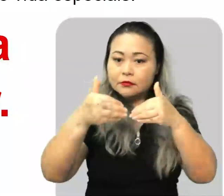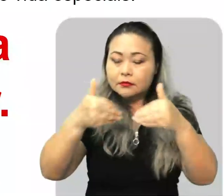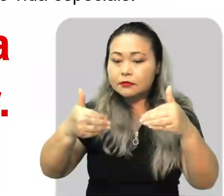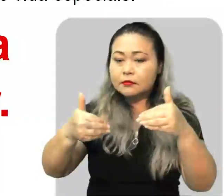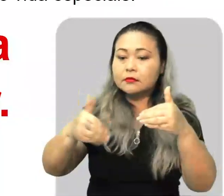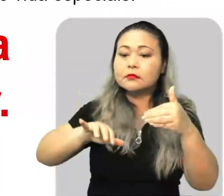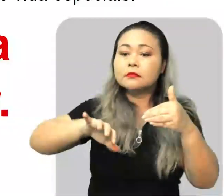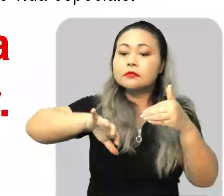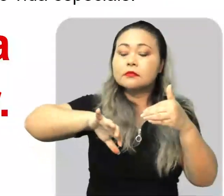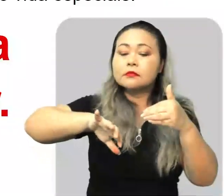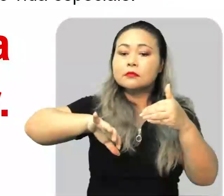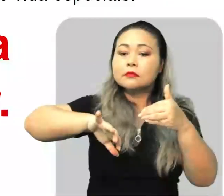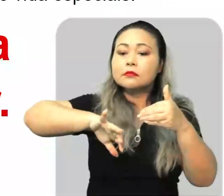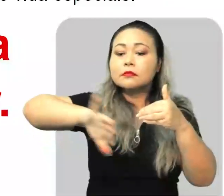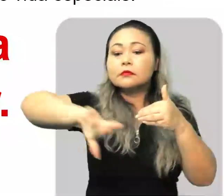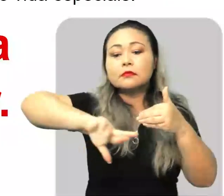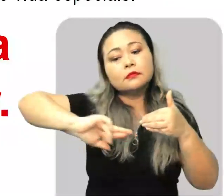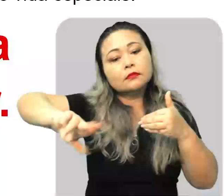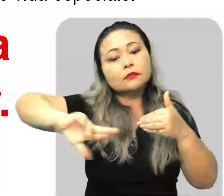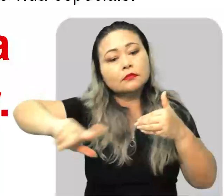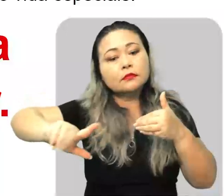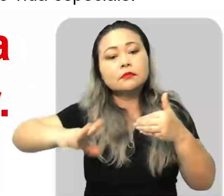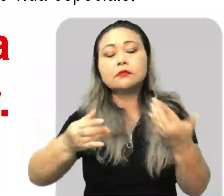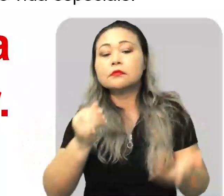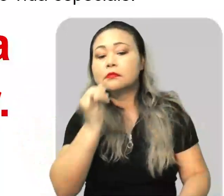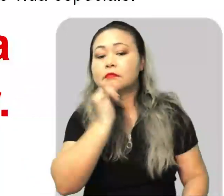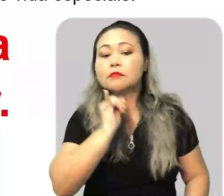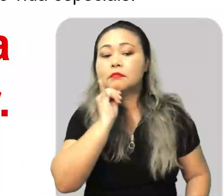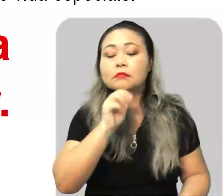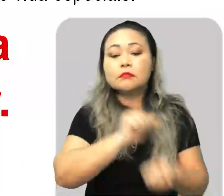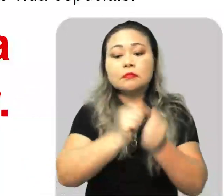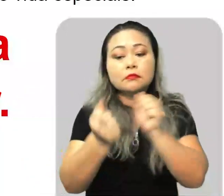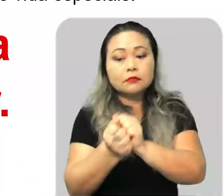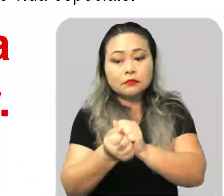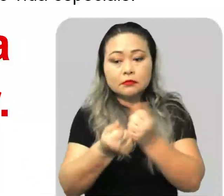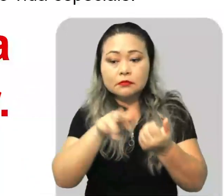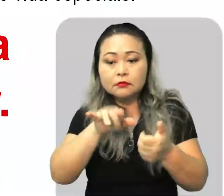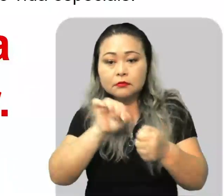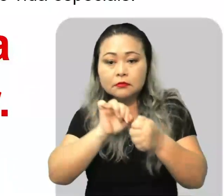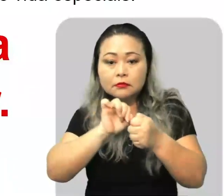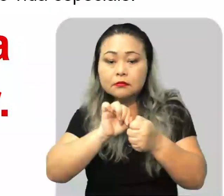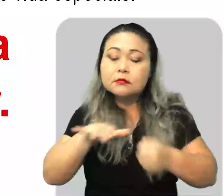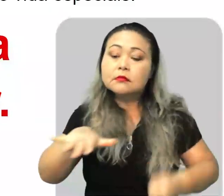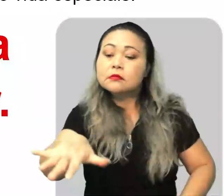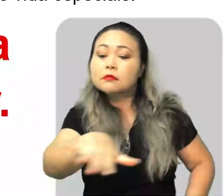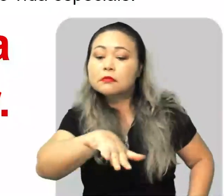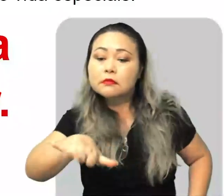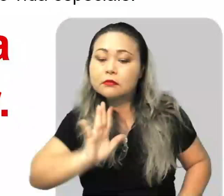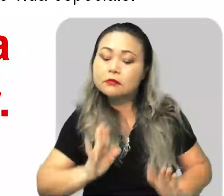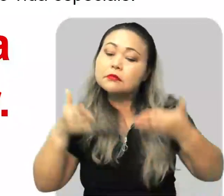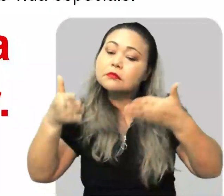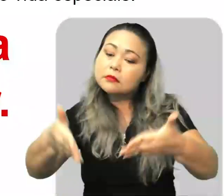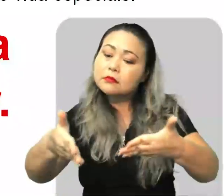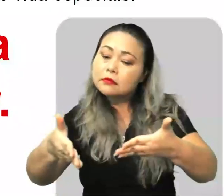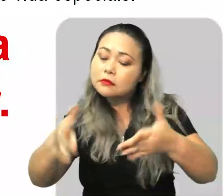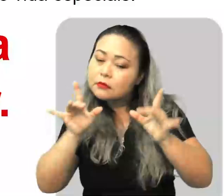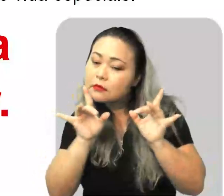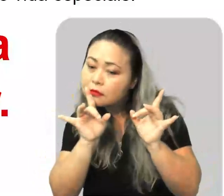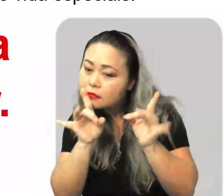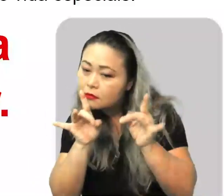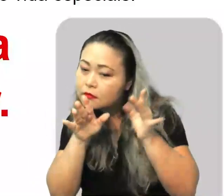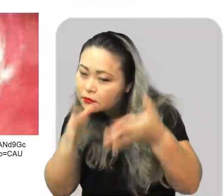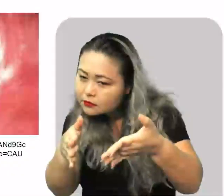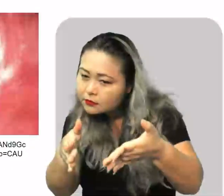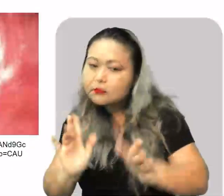funções de fatores diversos, como a adaptação de organismos a meios de vida especiais. Vamos ver